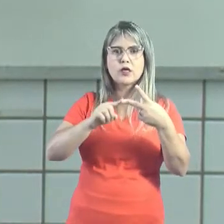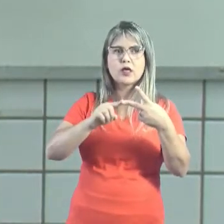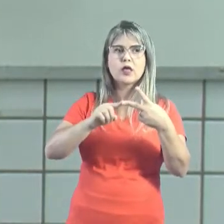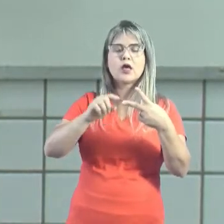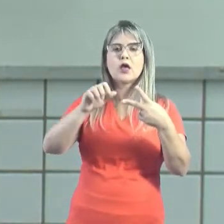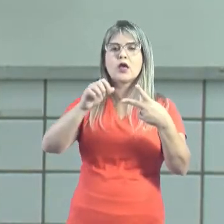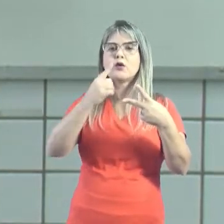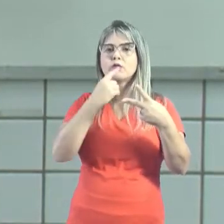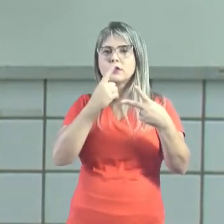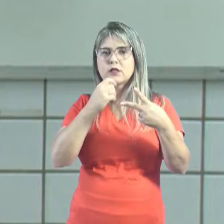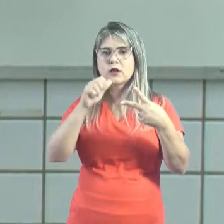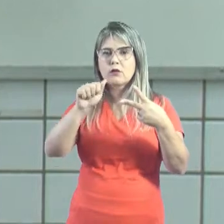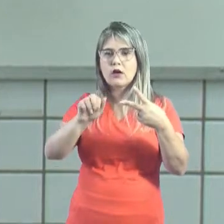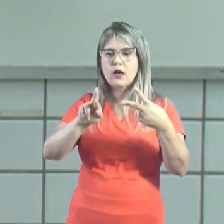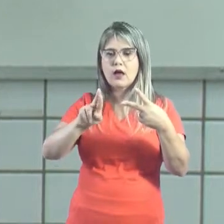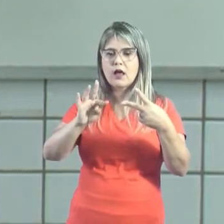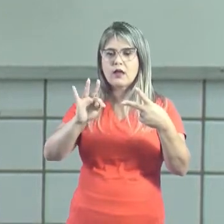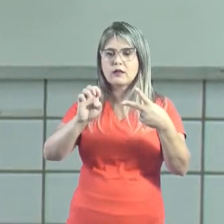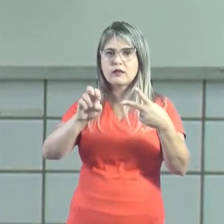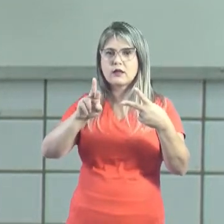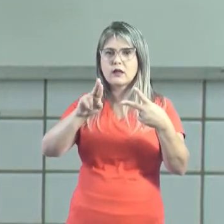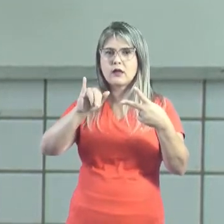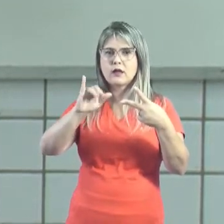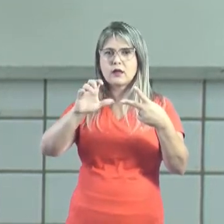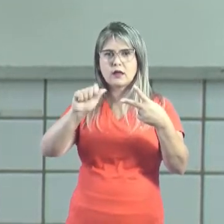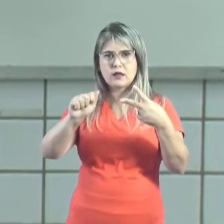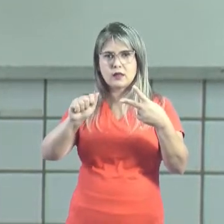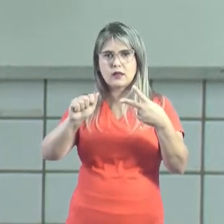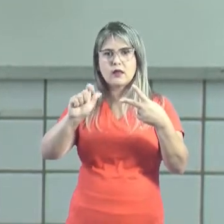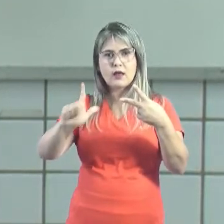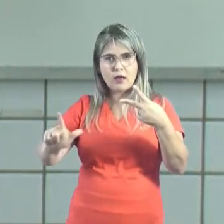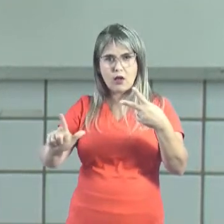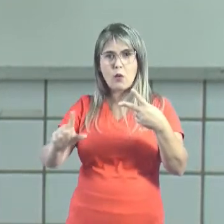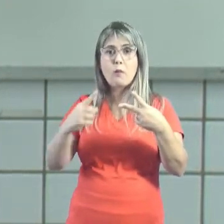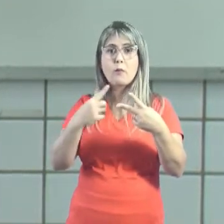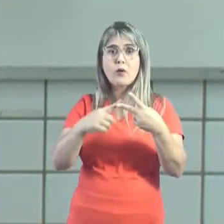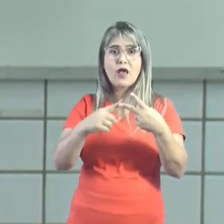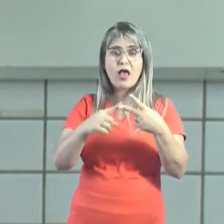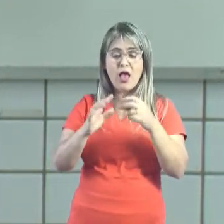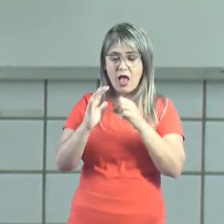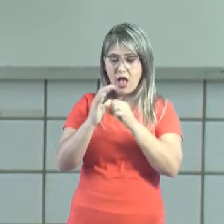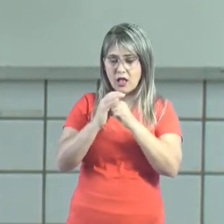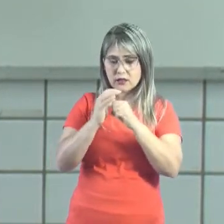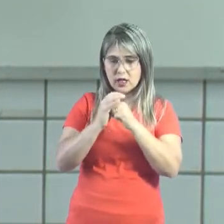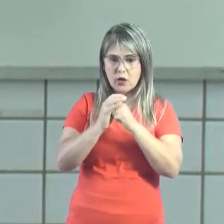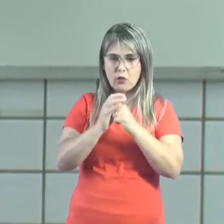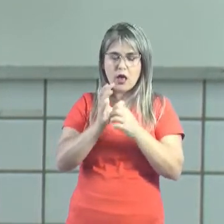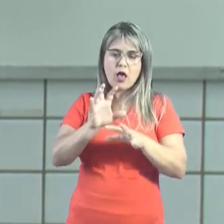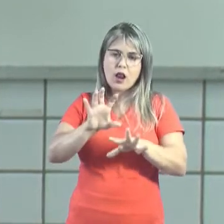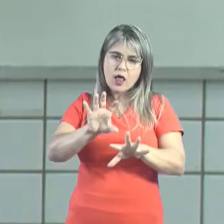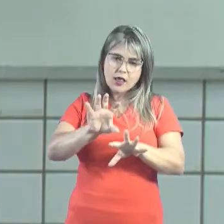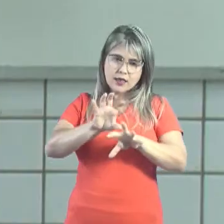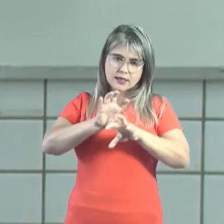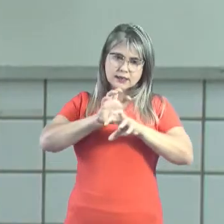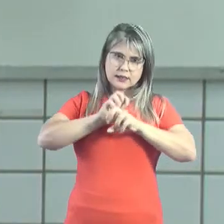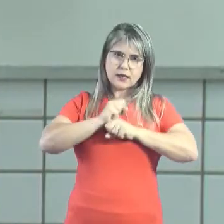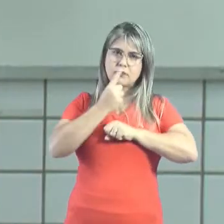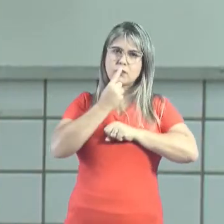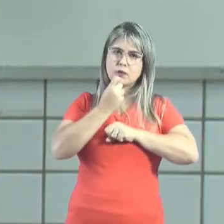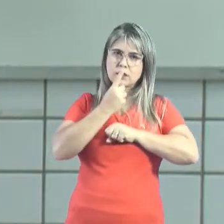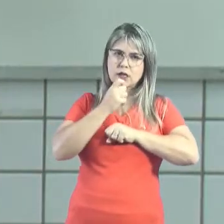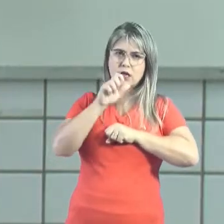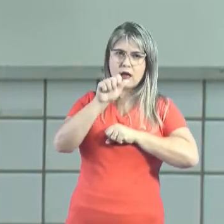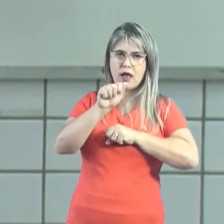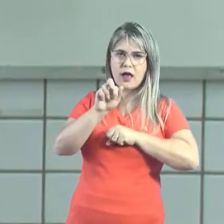sangue arterial e devolve o sangue venoso, que aí volta para o coração, volta para os